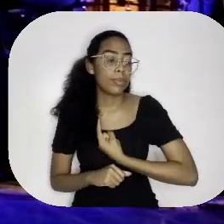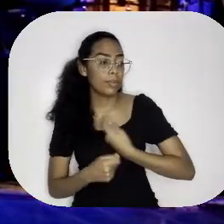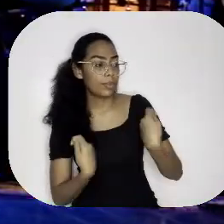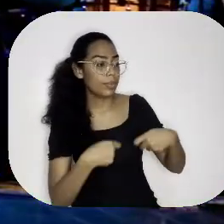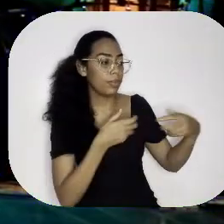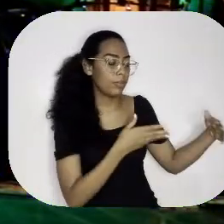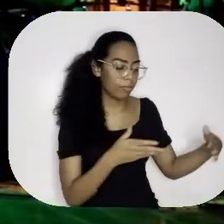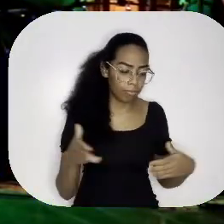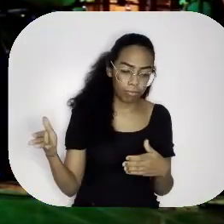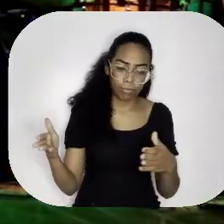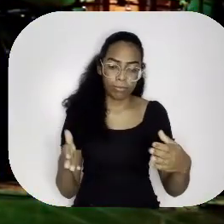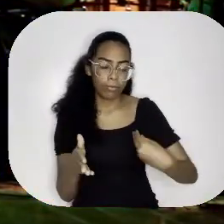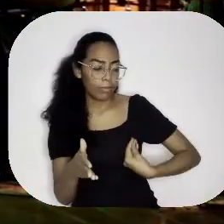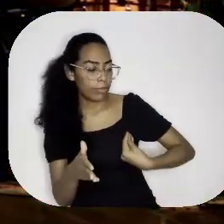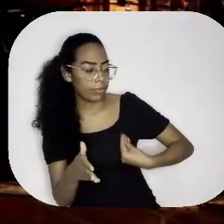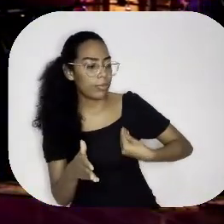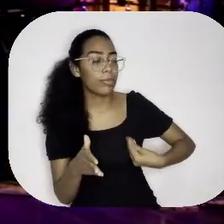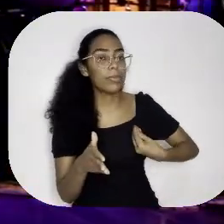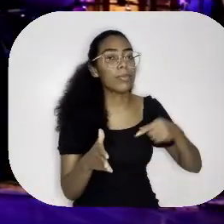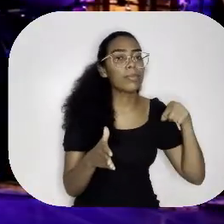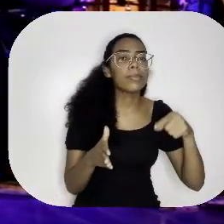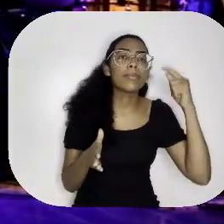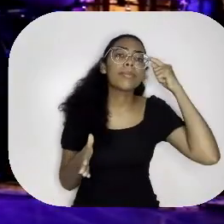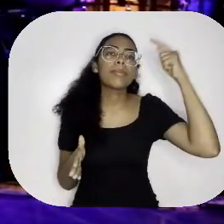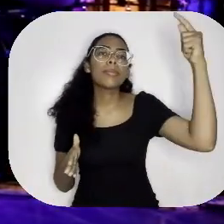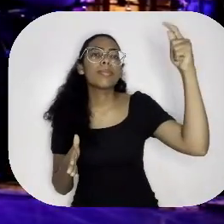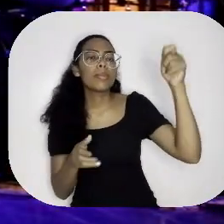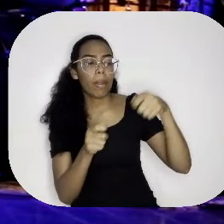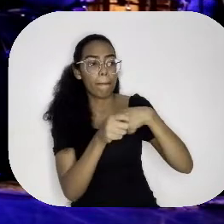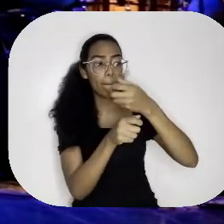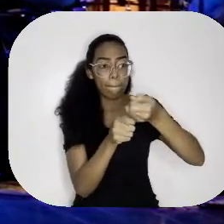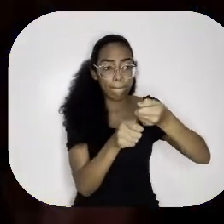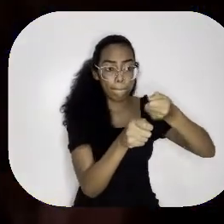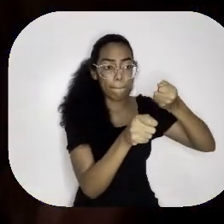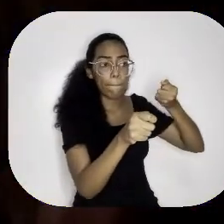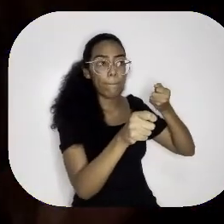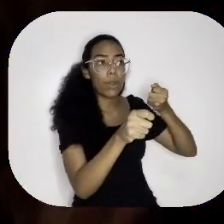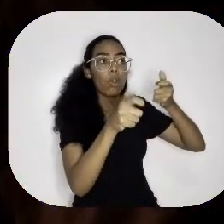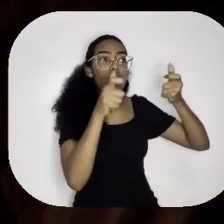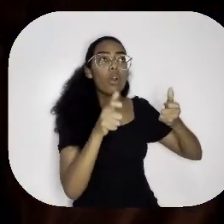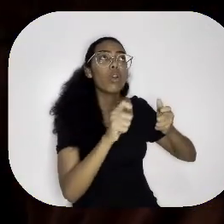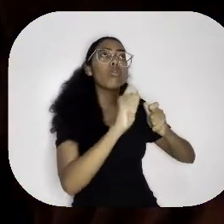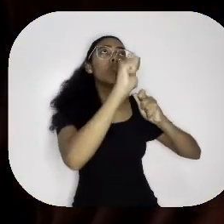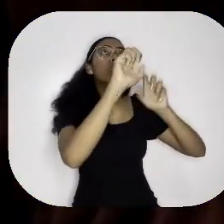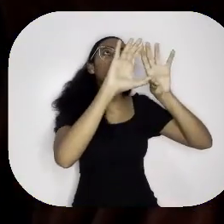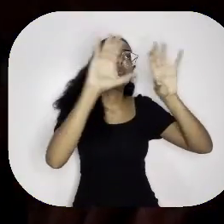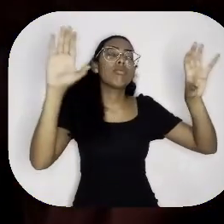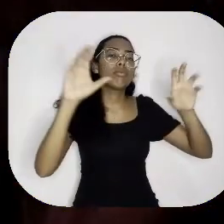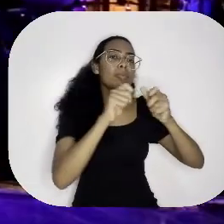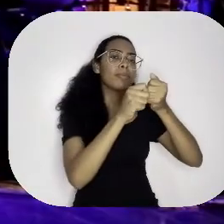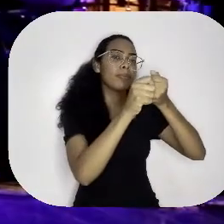Seguir na estrada da vida com a flecha apontada pro